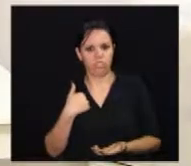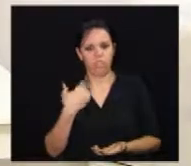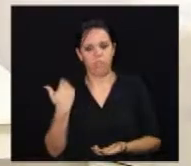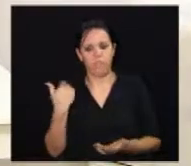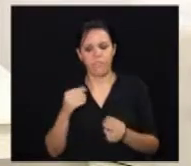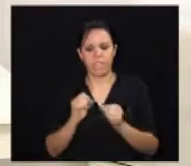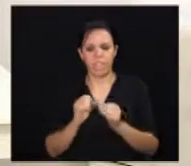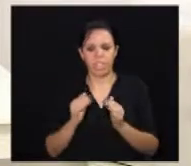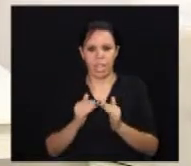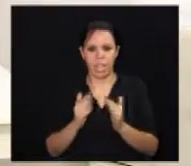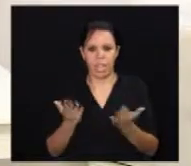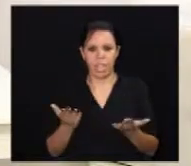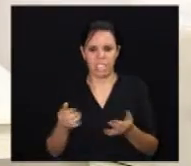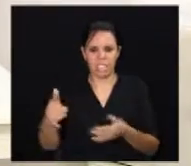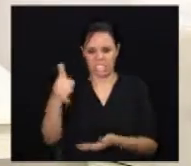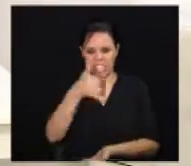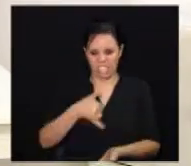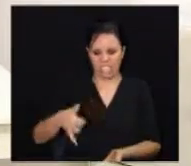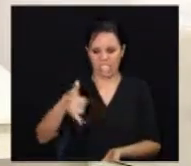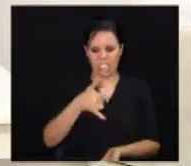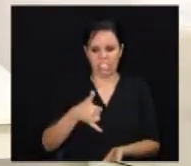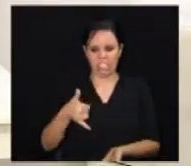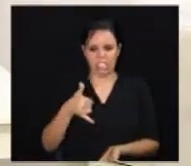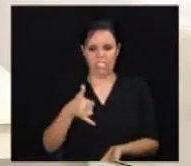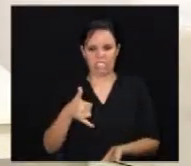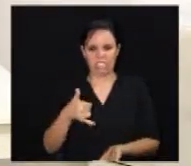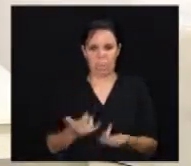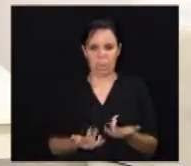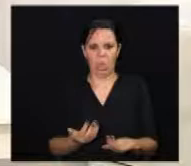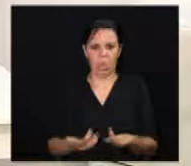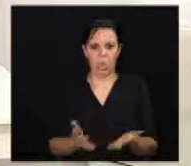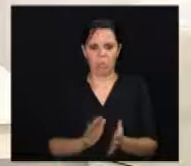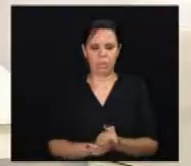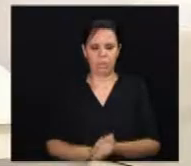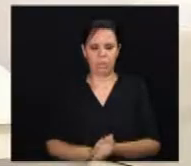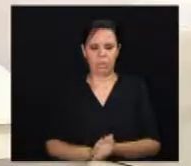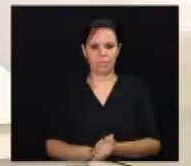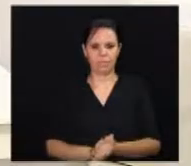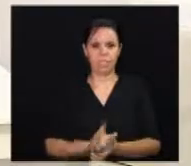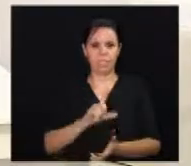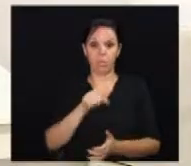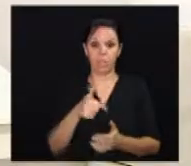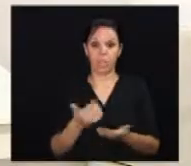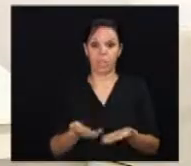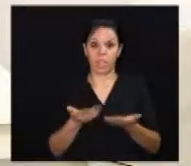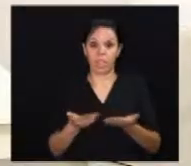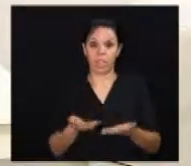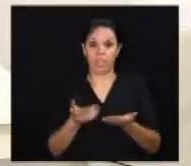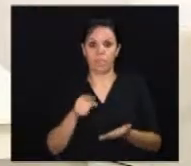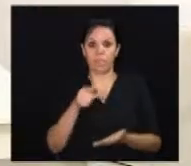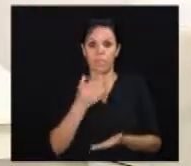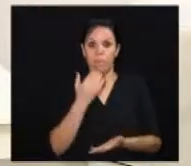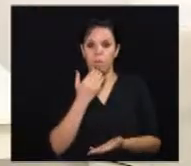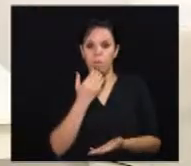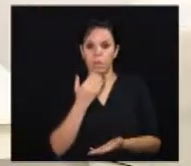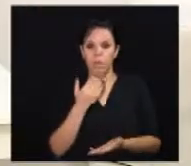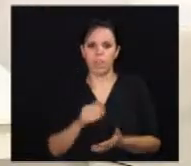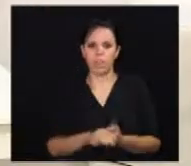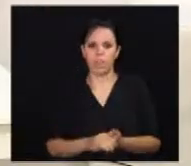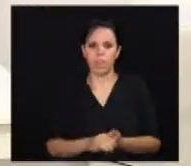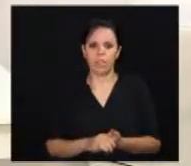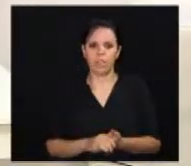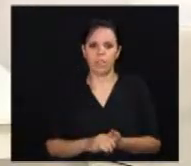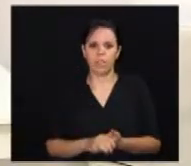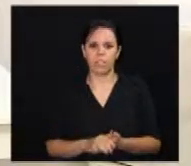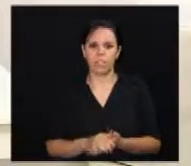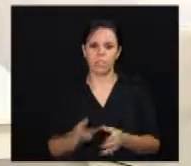em casa e já joguei óleo pra cozinhar. Ela, inclusive, fica até mais leve para você comer quando ela tá al dente muito leve. Do que